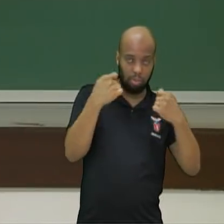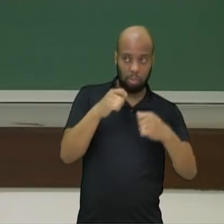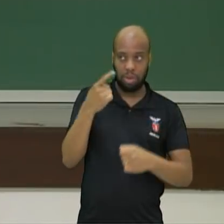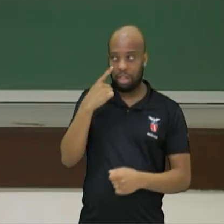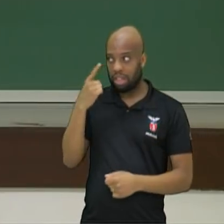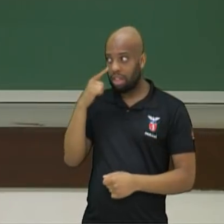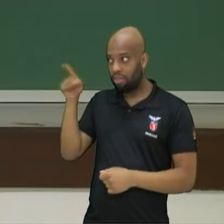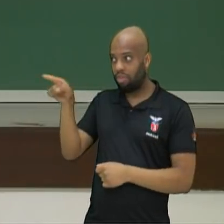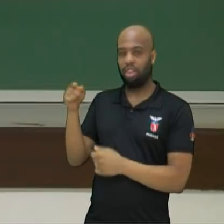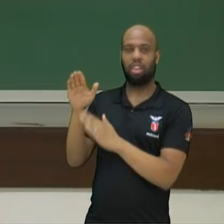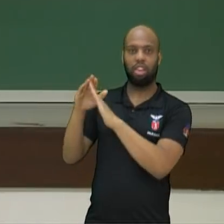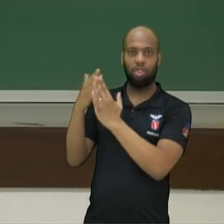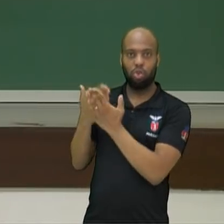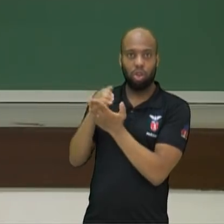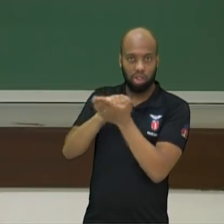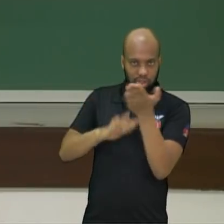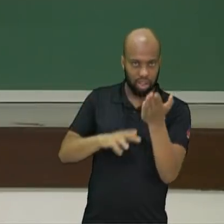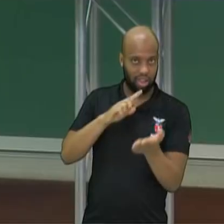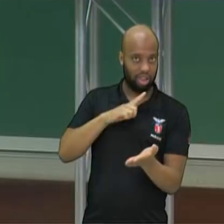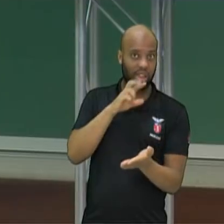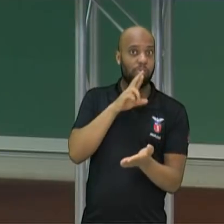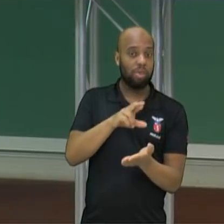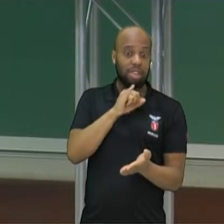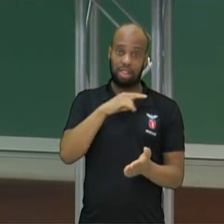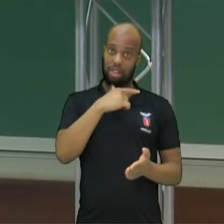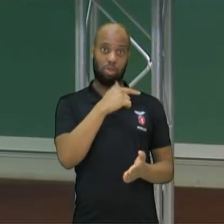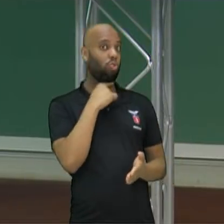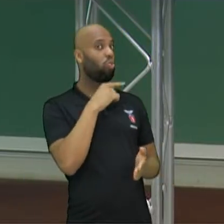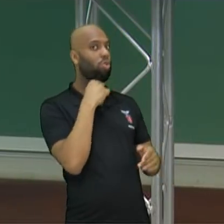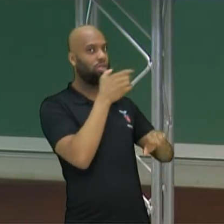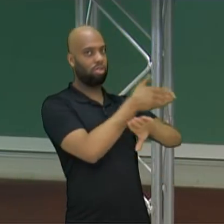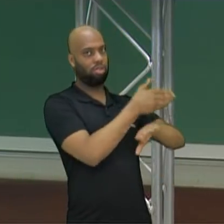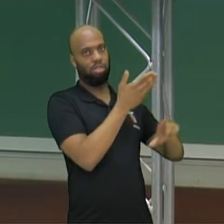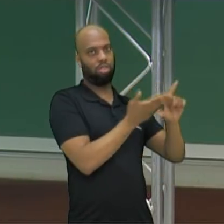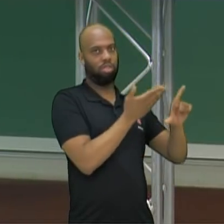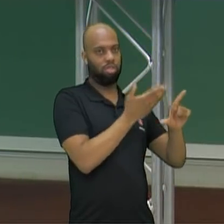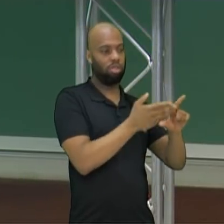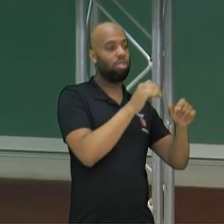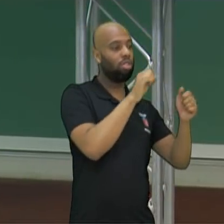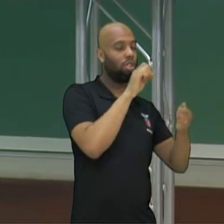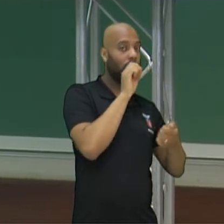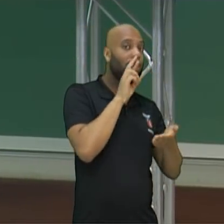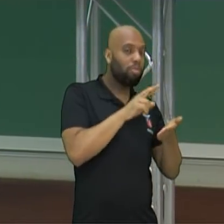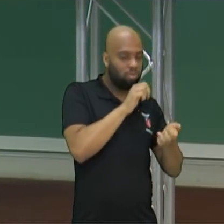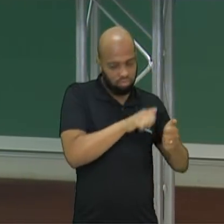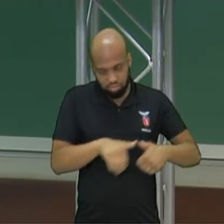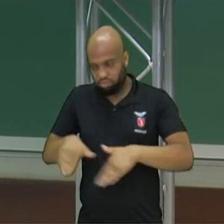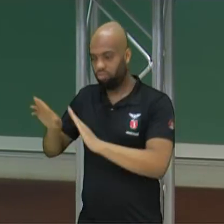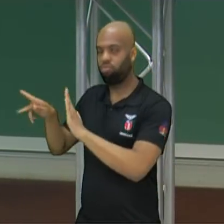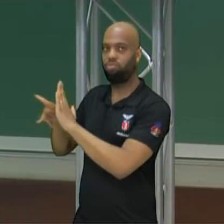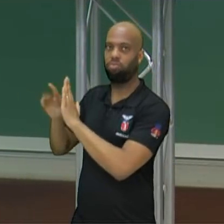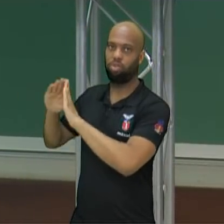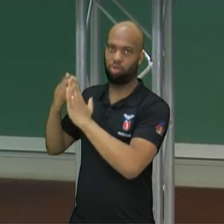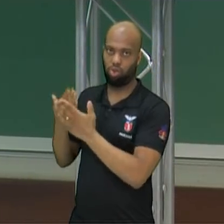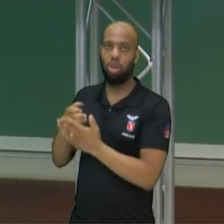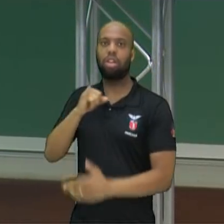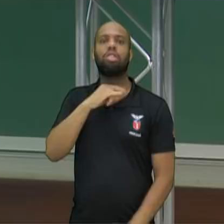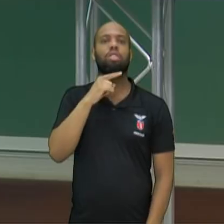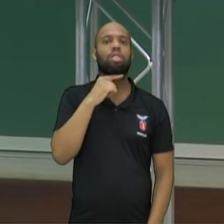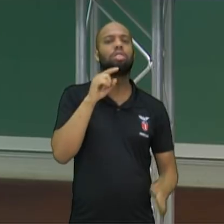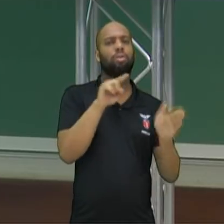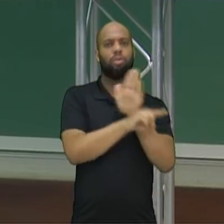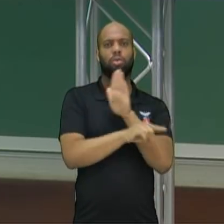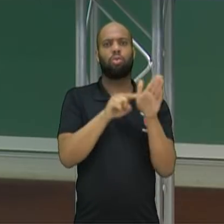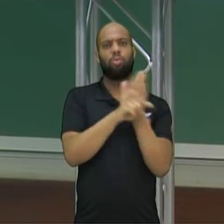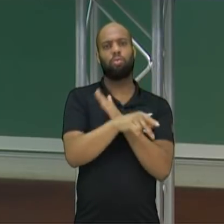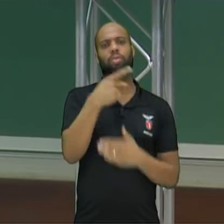ok? E façam lá as atividades, exercitem. Qualquer dúvida, perguntem para o seu professor. Fiquem